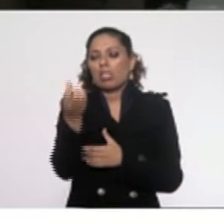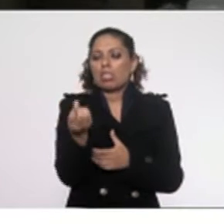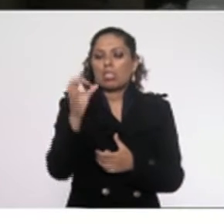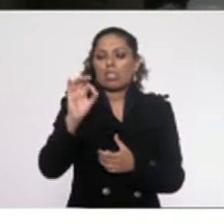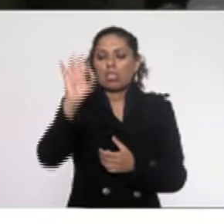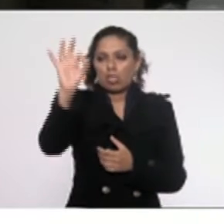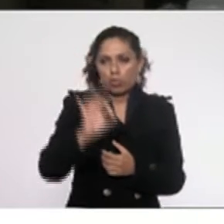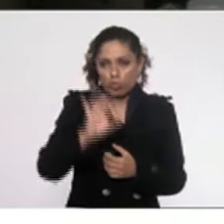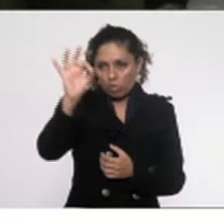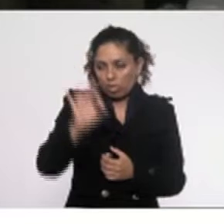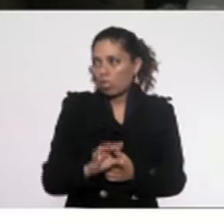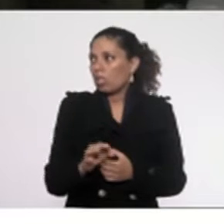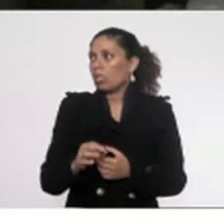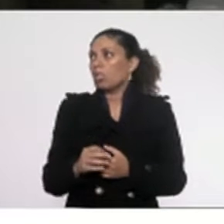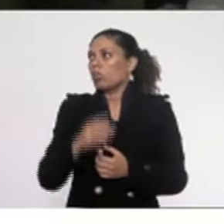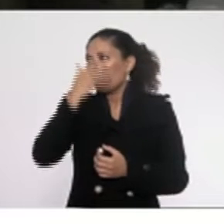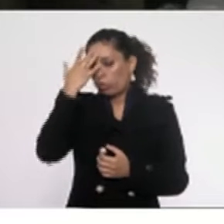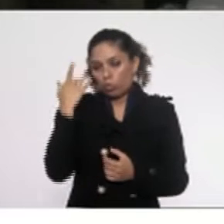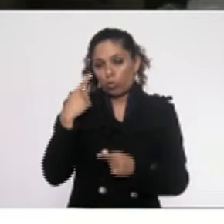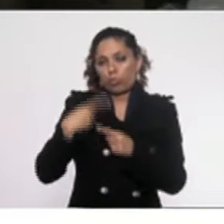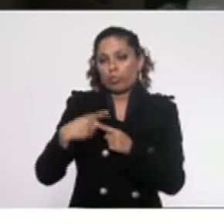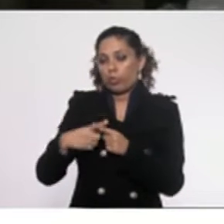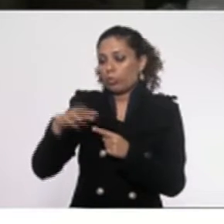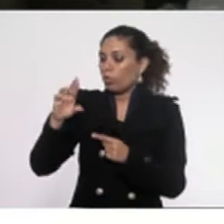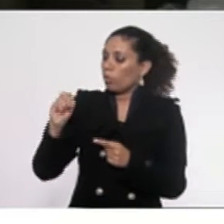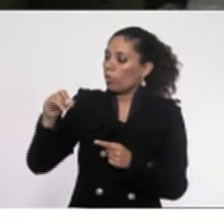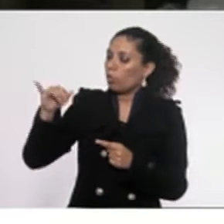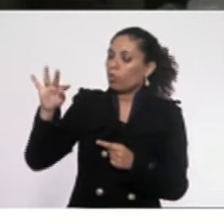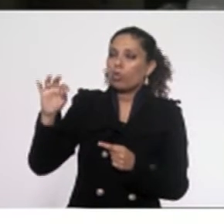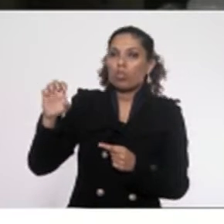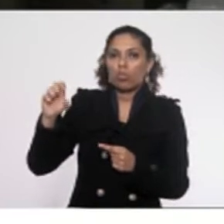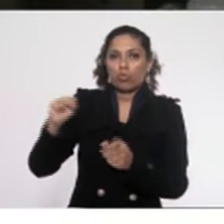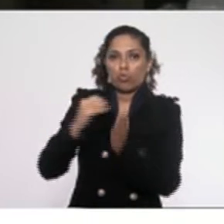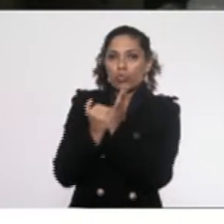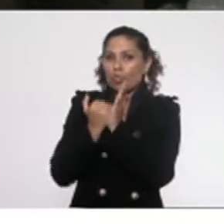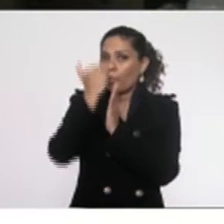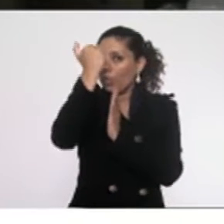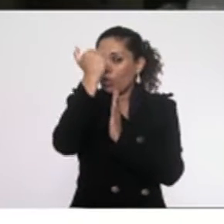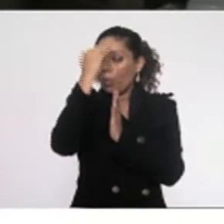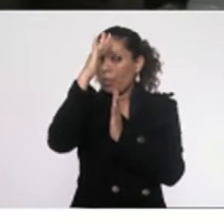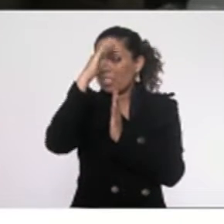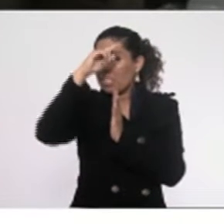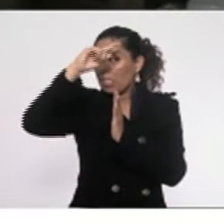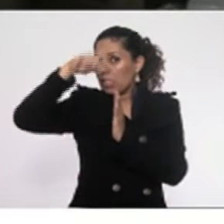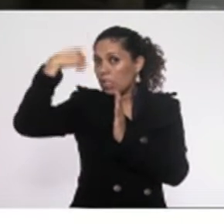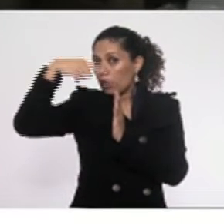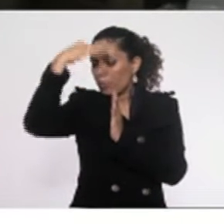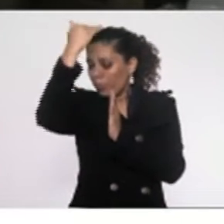pessoal. Ele está abaixo, porque o royalties subiu. Quando o royalties cair,